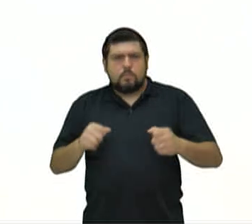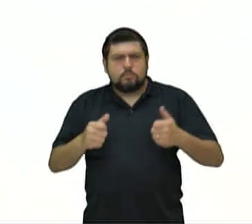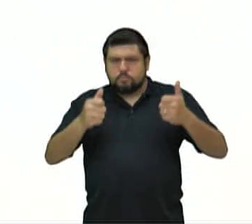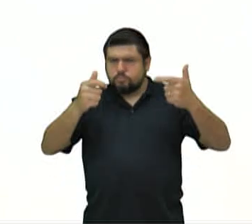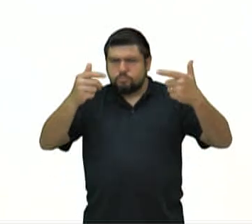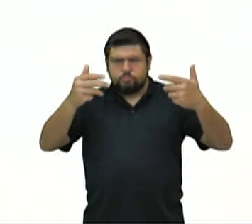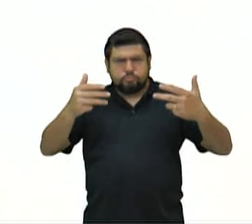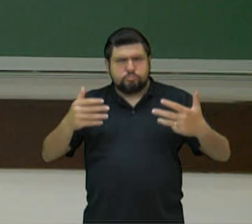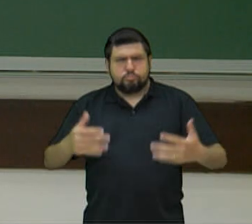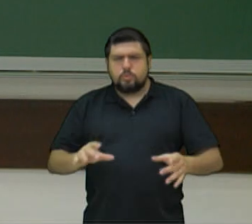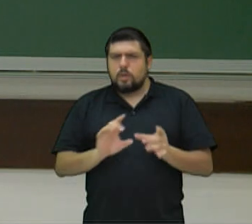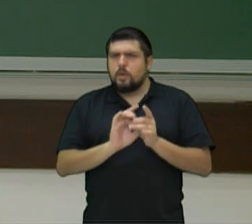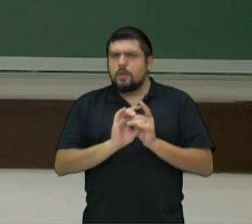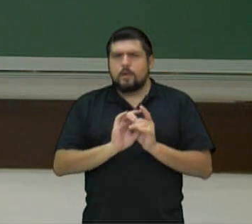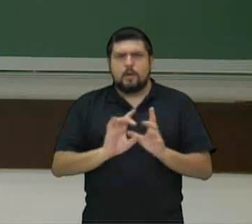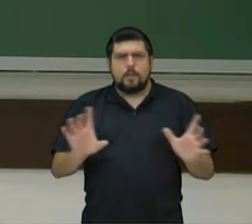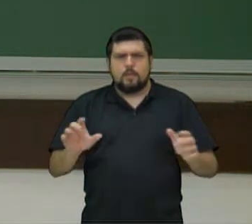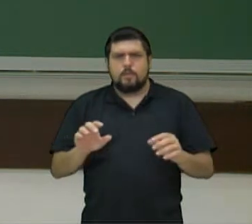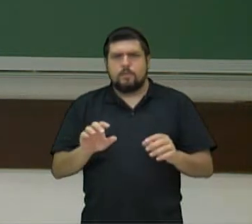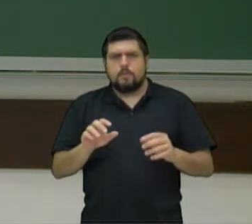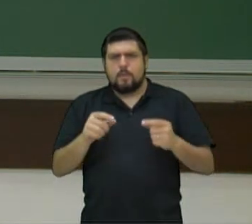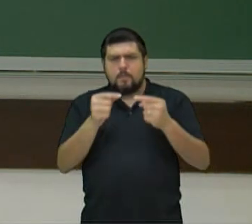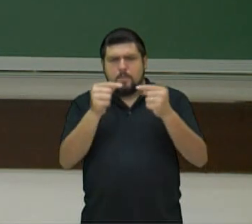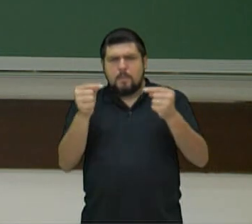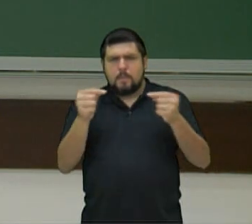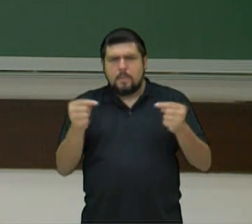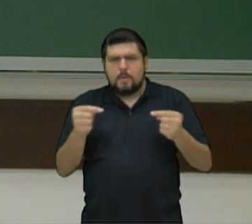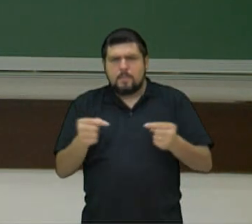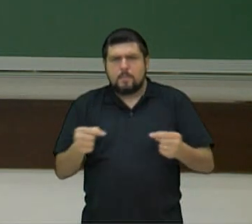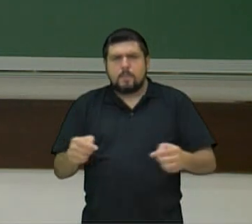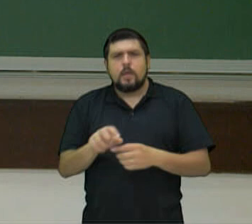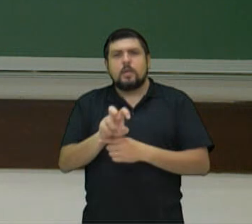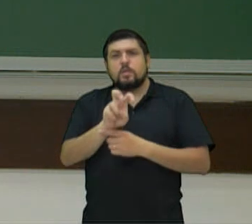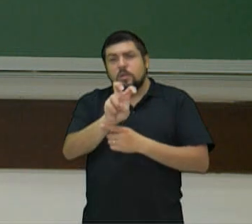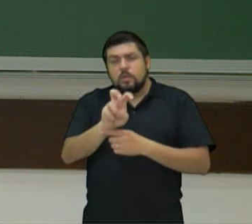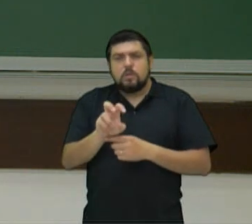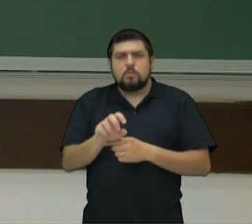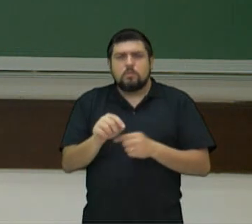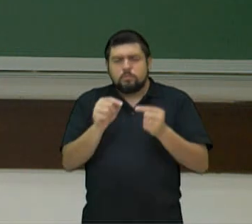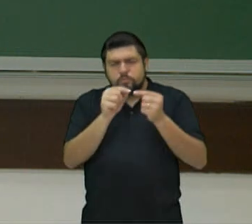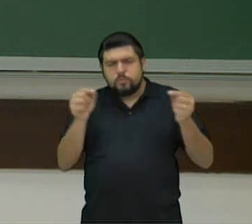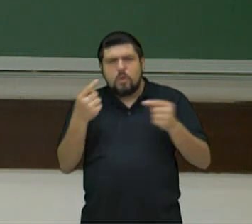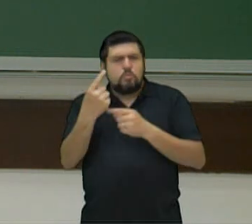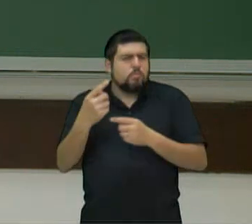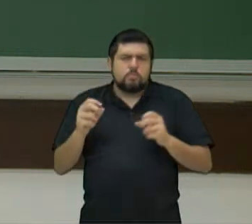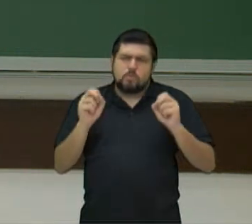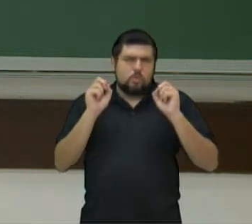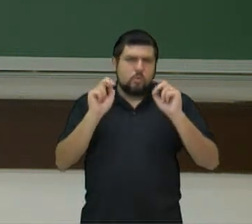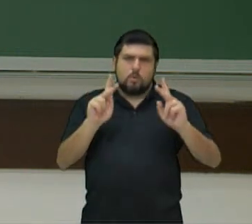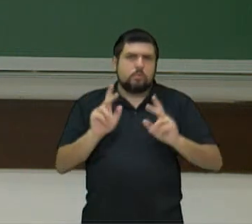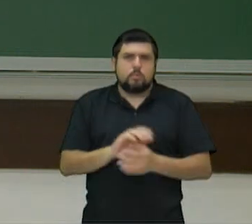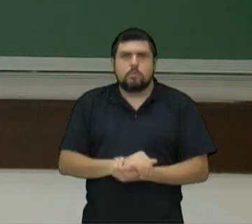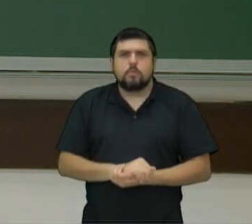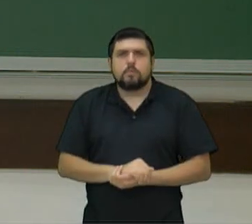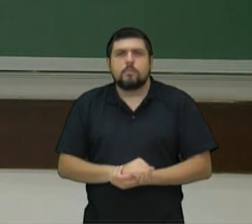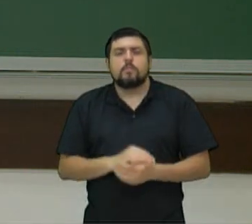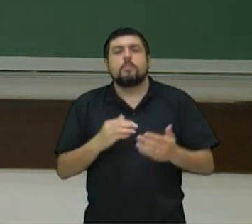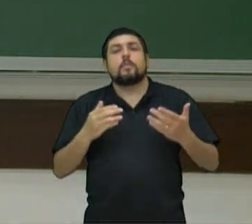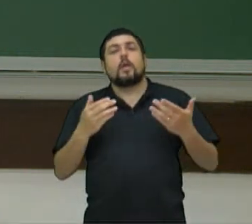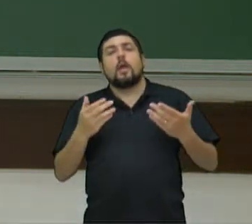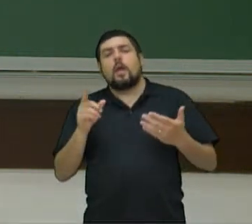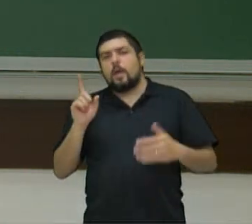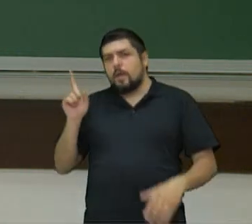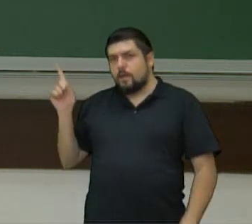você conseguir. Se conseguir escrever 5, 6, ótimo. Se conseguir escrever uma só, já tá bom, tá? Eu coloquei aqui